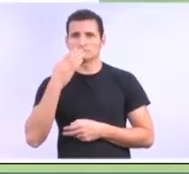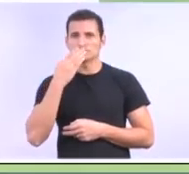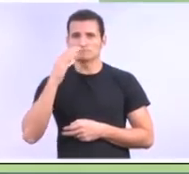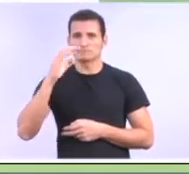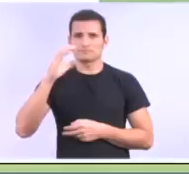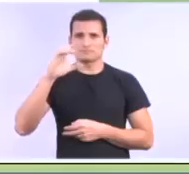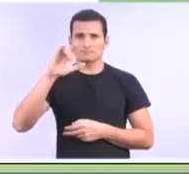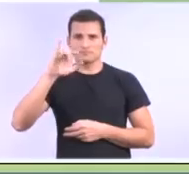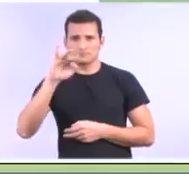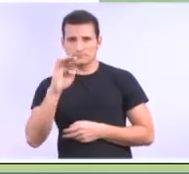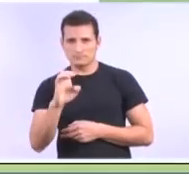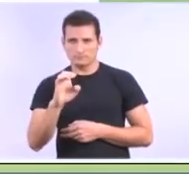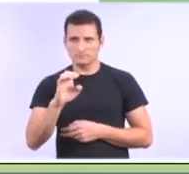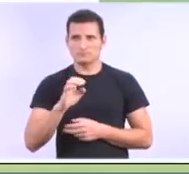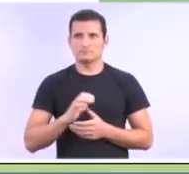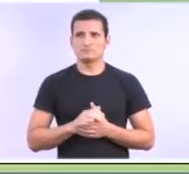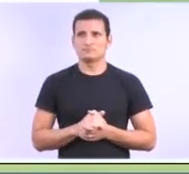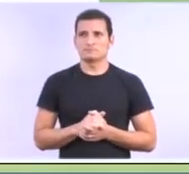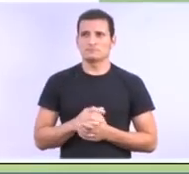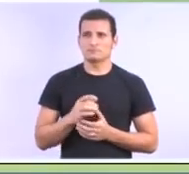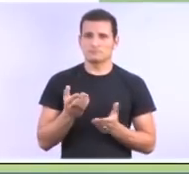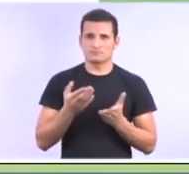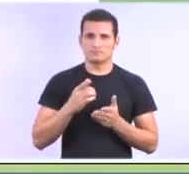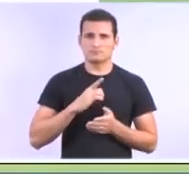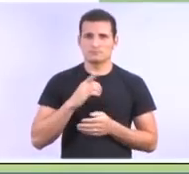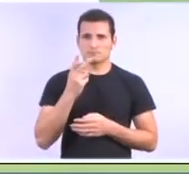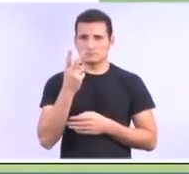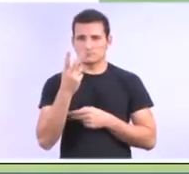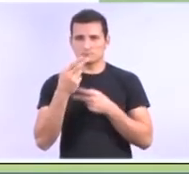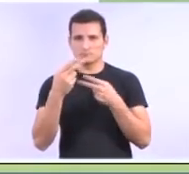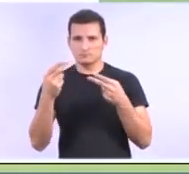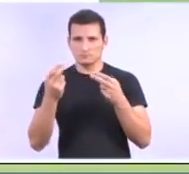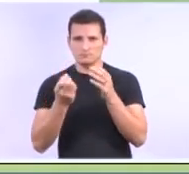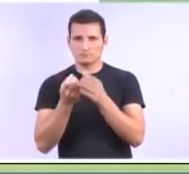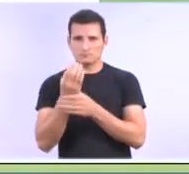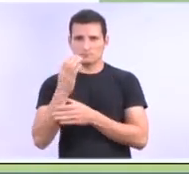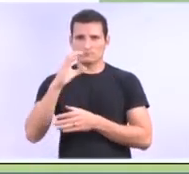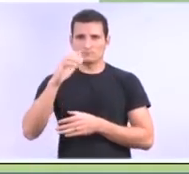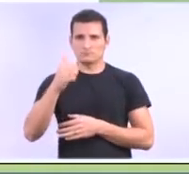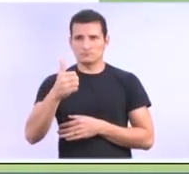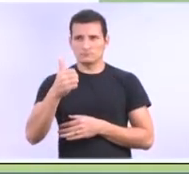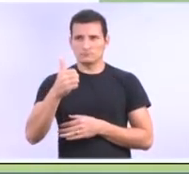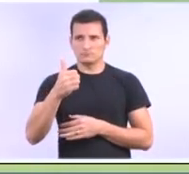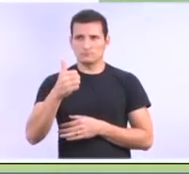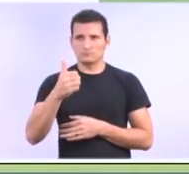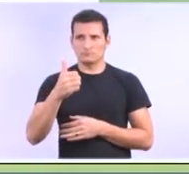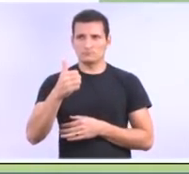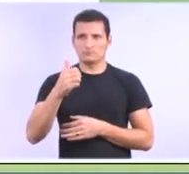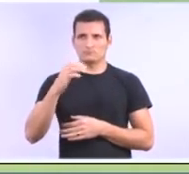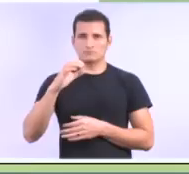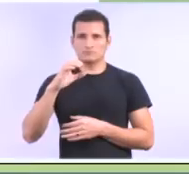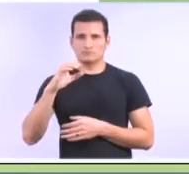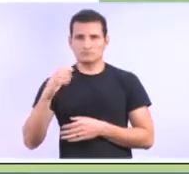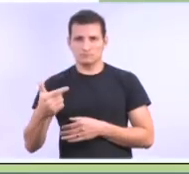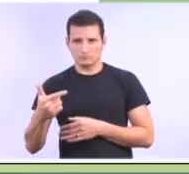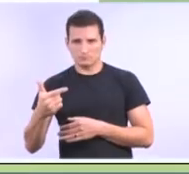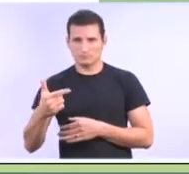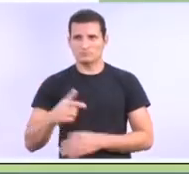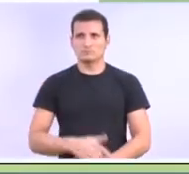cliente. Então agora eu tenho dois objetos criados. C1 eu instancio, C2 eu